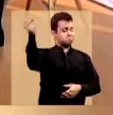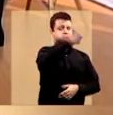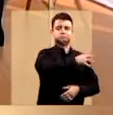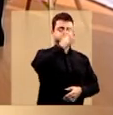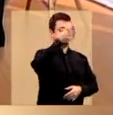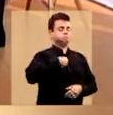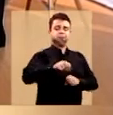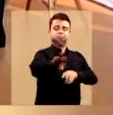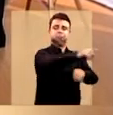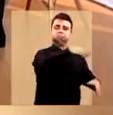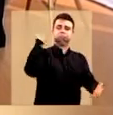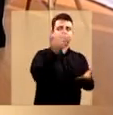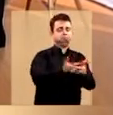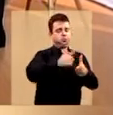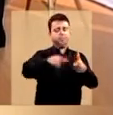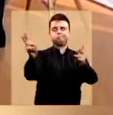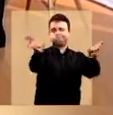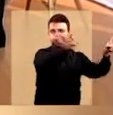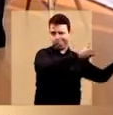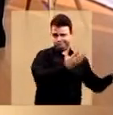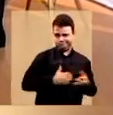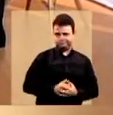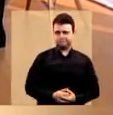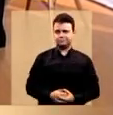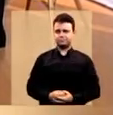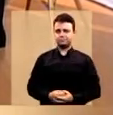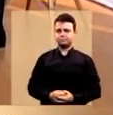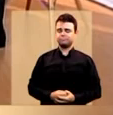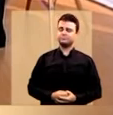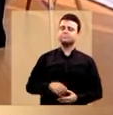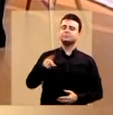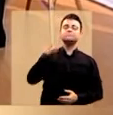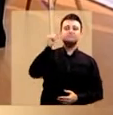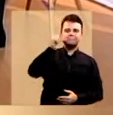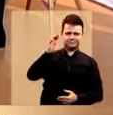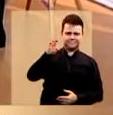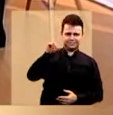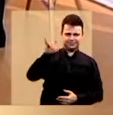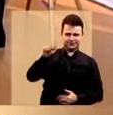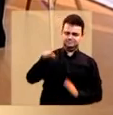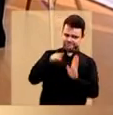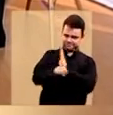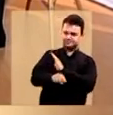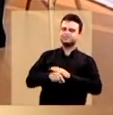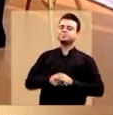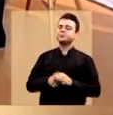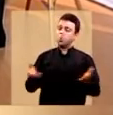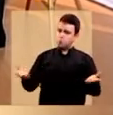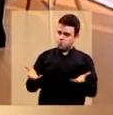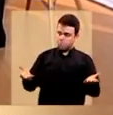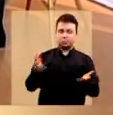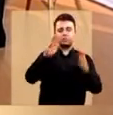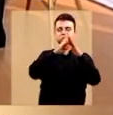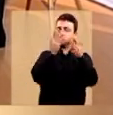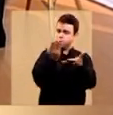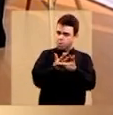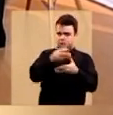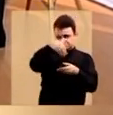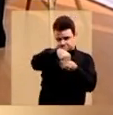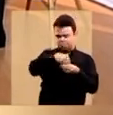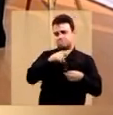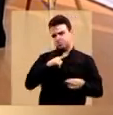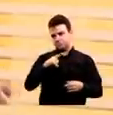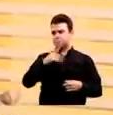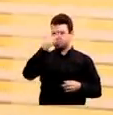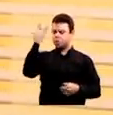elas. Ô Cecília, hoje a gente tem esse mínimo de entendimento, apesar de que ele não está presente em toda a sala de aula, mas